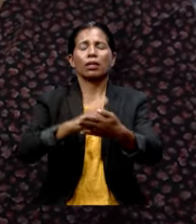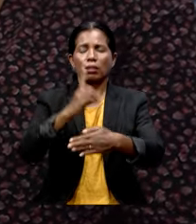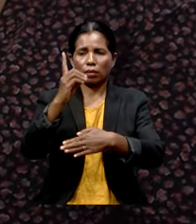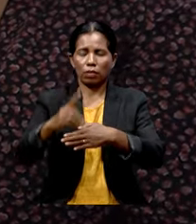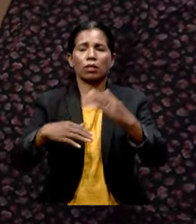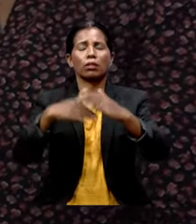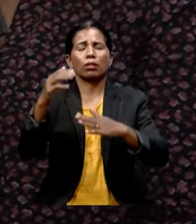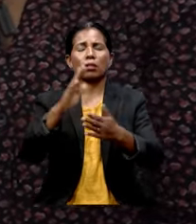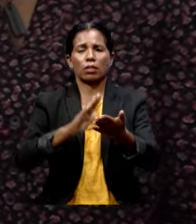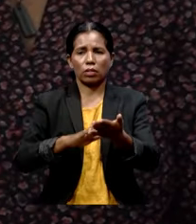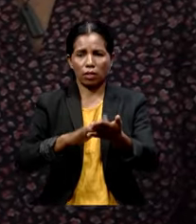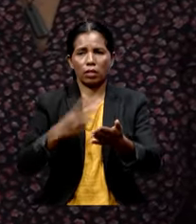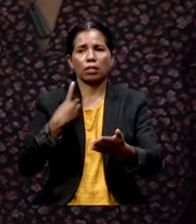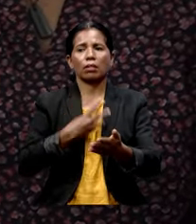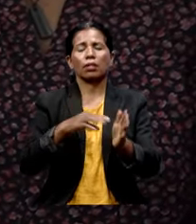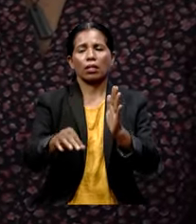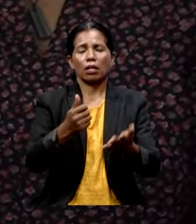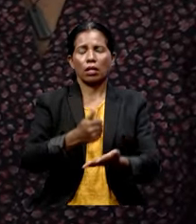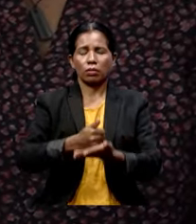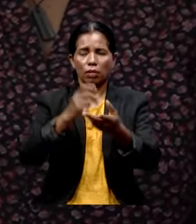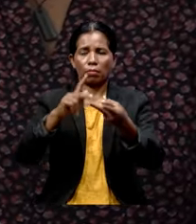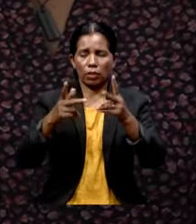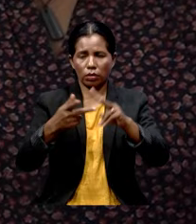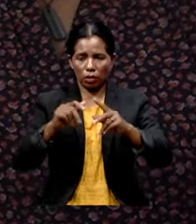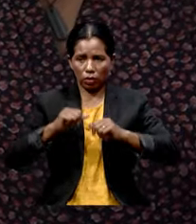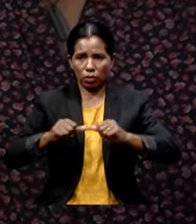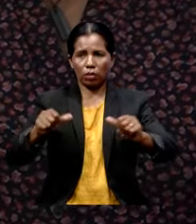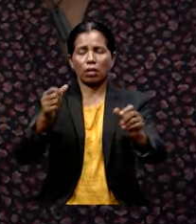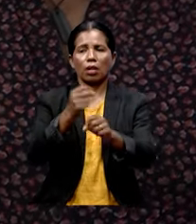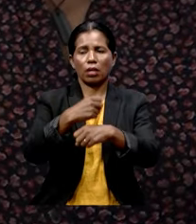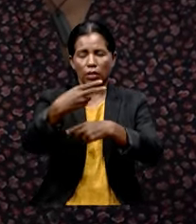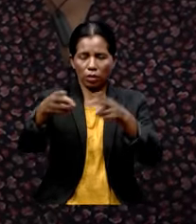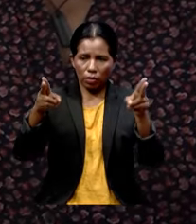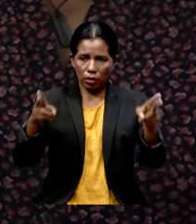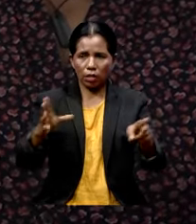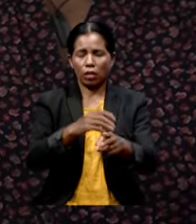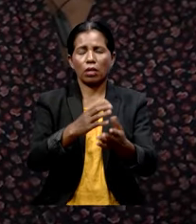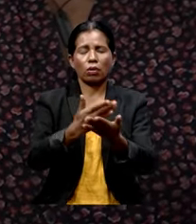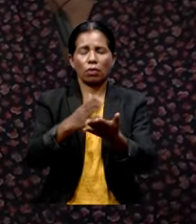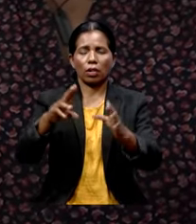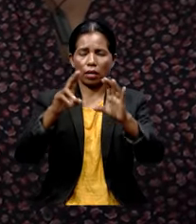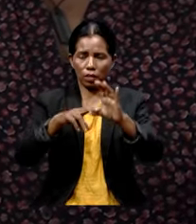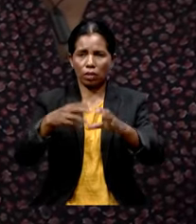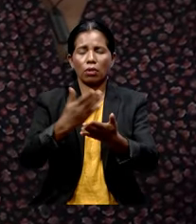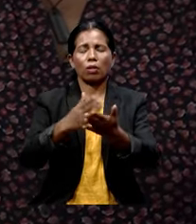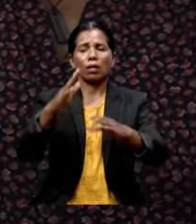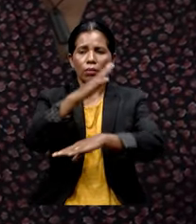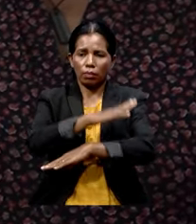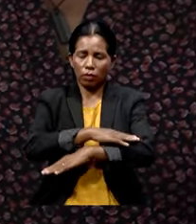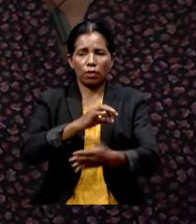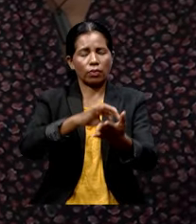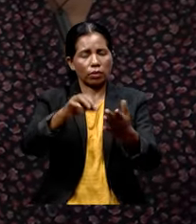construção escola e estamos retam apoio se parceiro se para continuar a reita nas salas de aulas, só as cadeiras, só os livros, formação